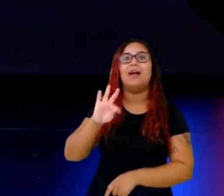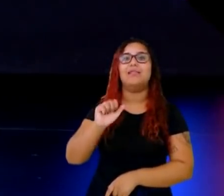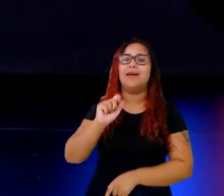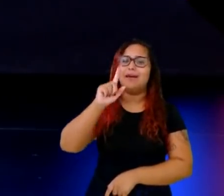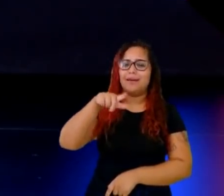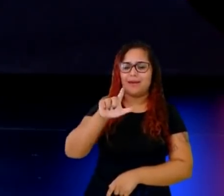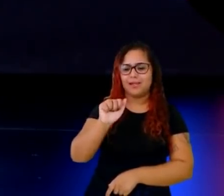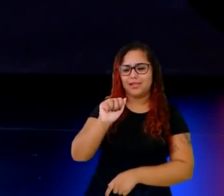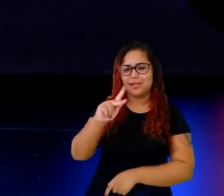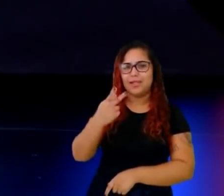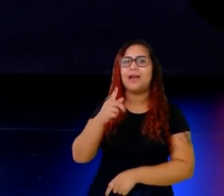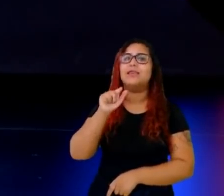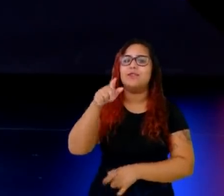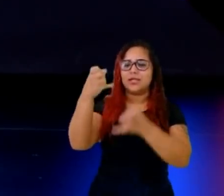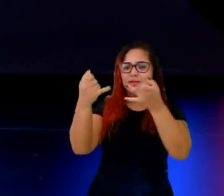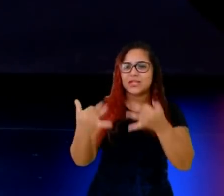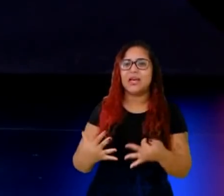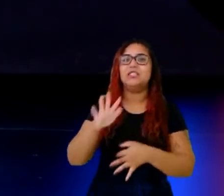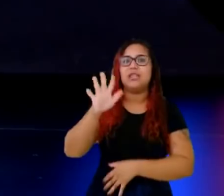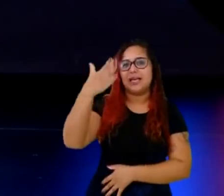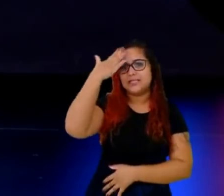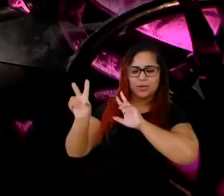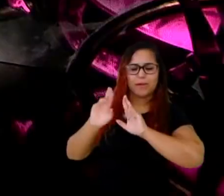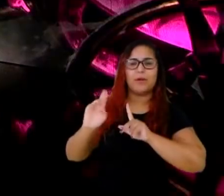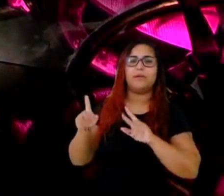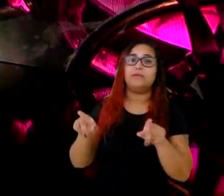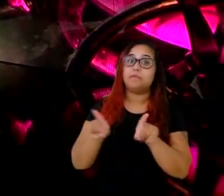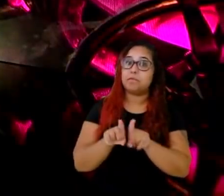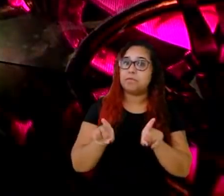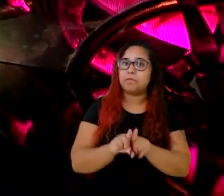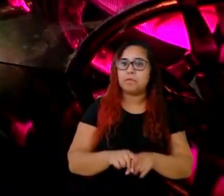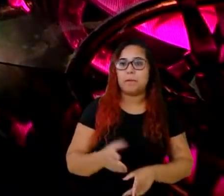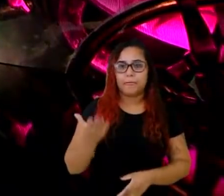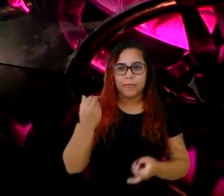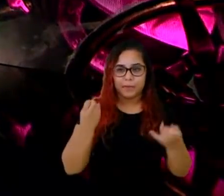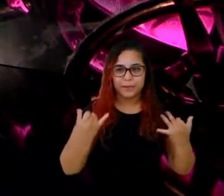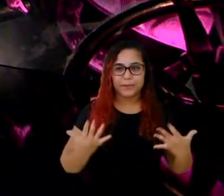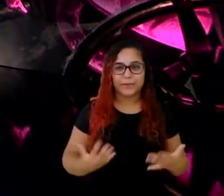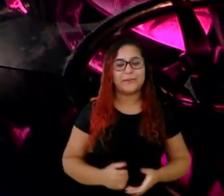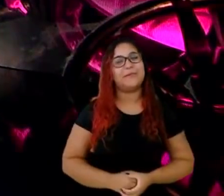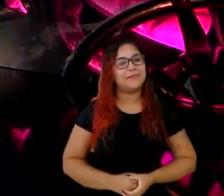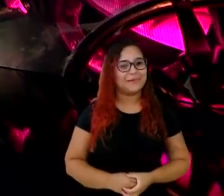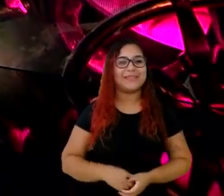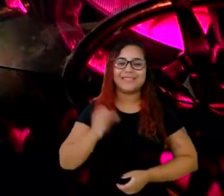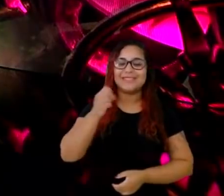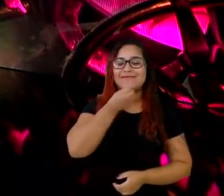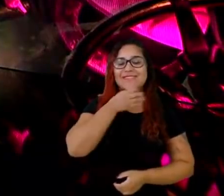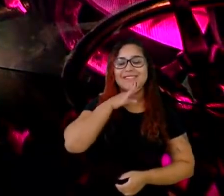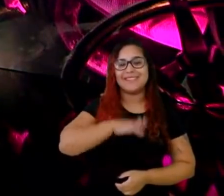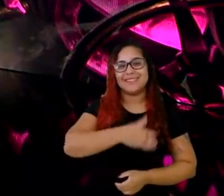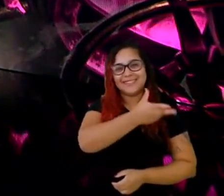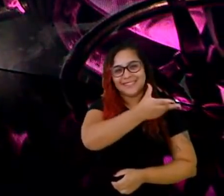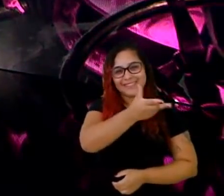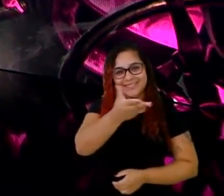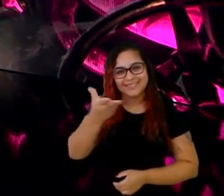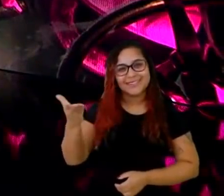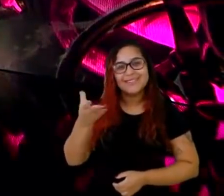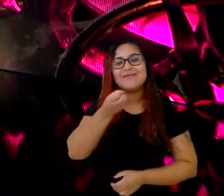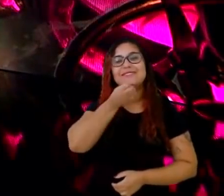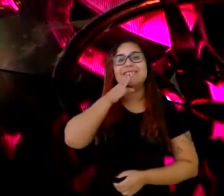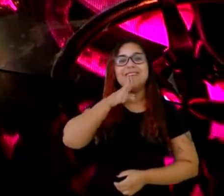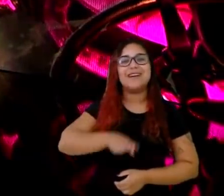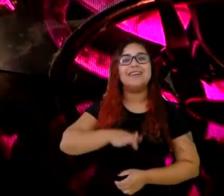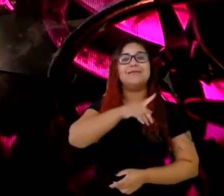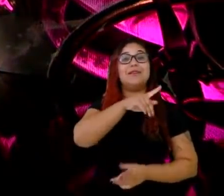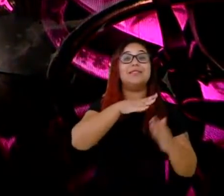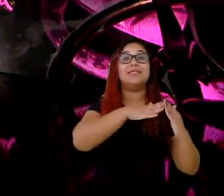desse... Do paraquedas, tá ligado? Eu gostei. Caralho! Eu gostei. Olha ela! Qual é o nome dela? É a... Fogueta?